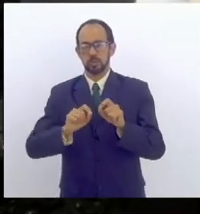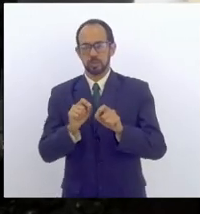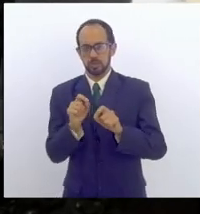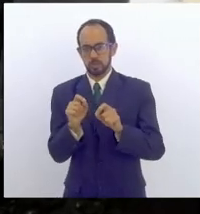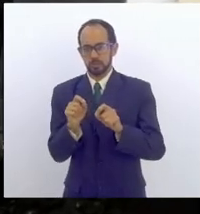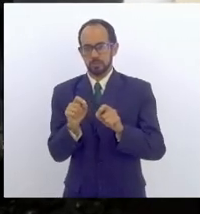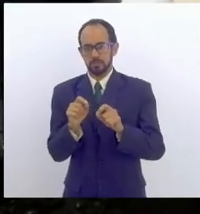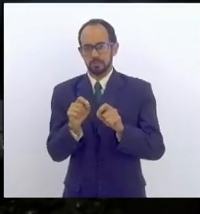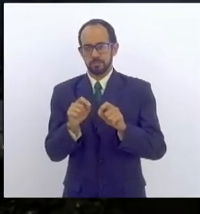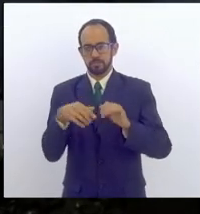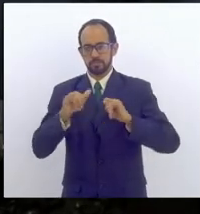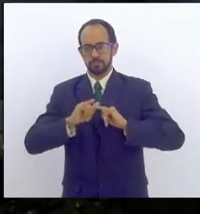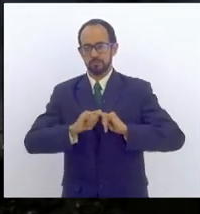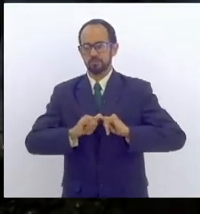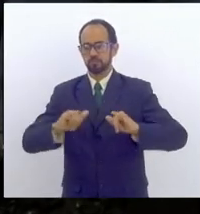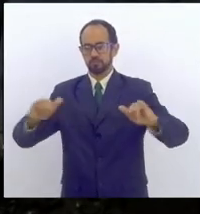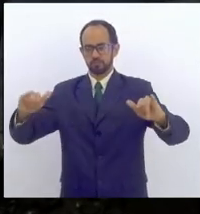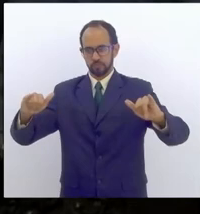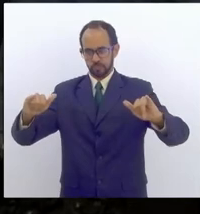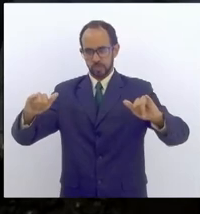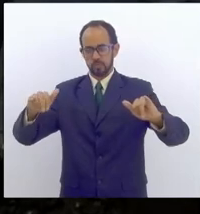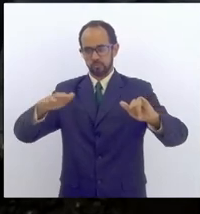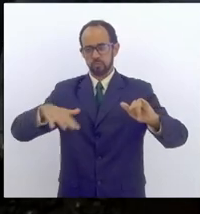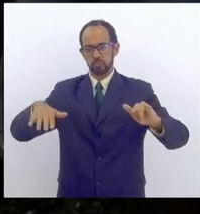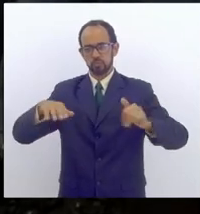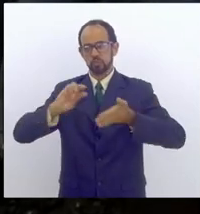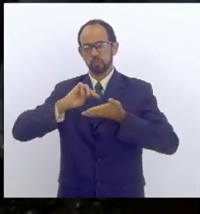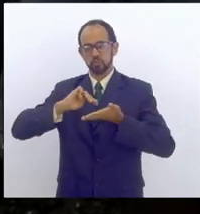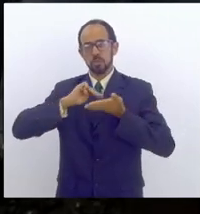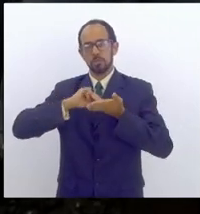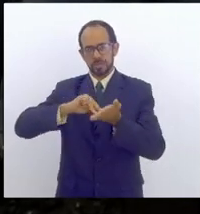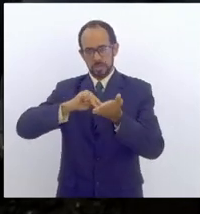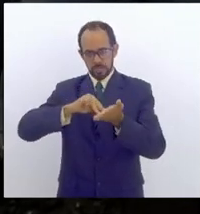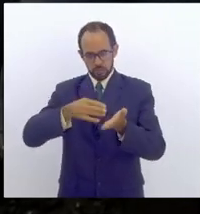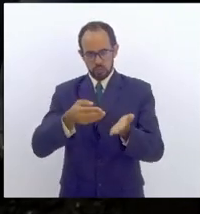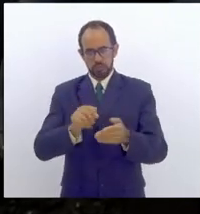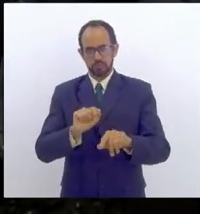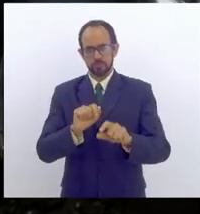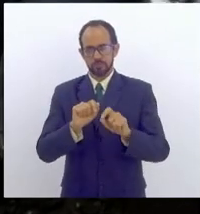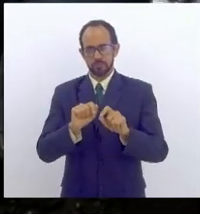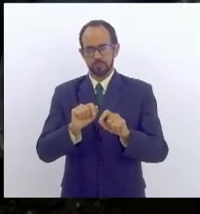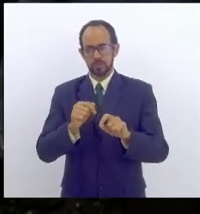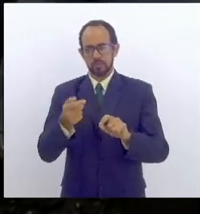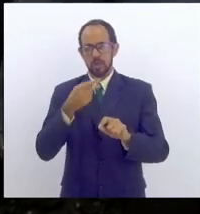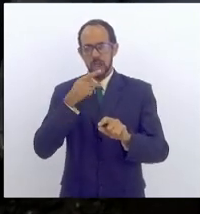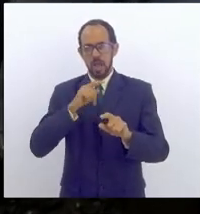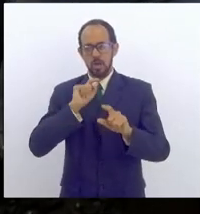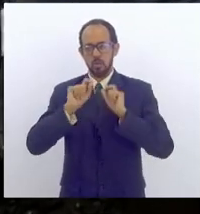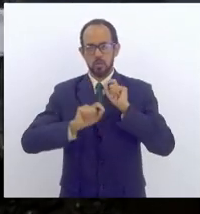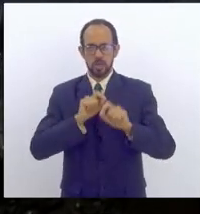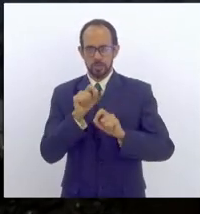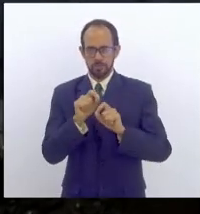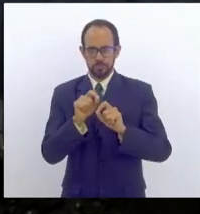passar uma breve mensagem também, dizer o seguinte.